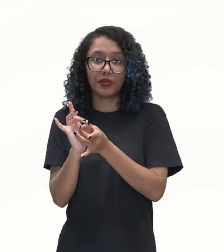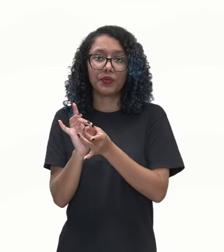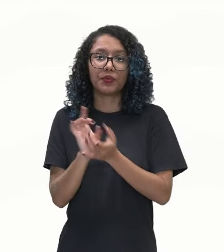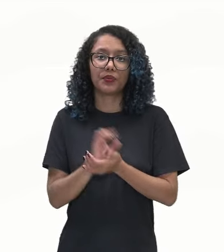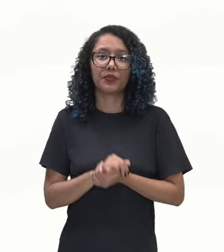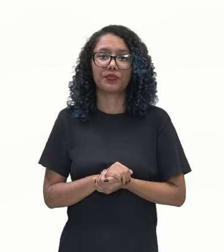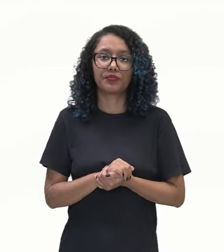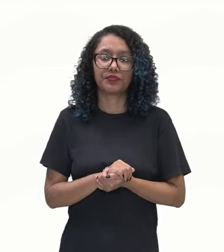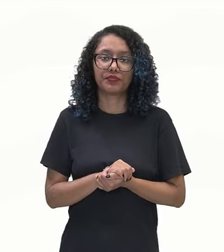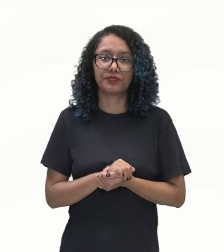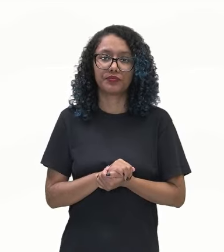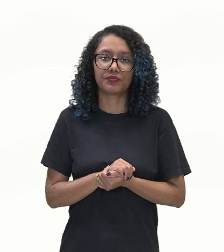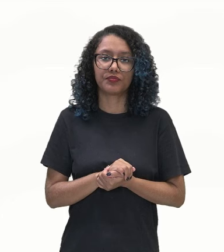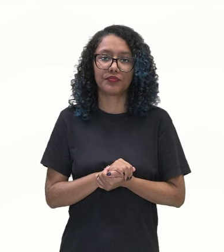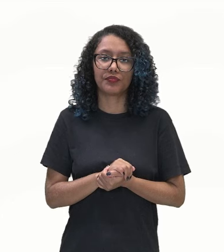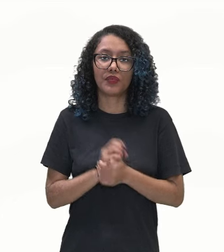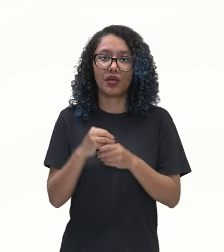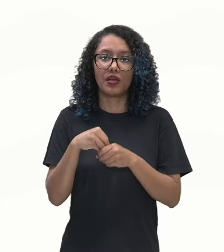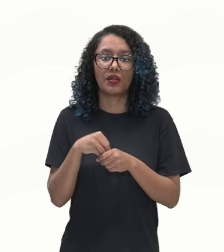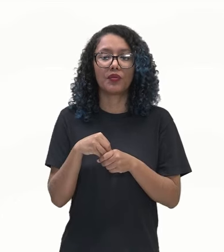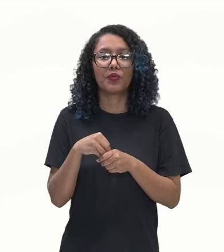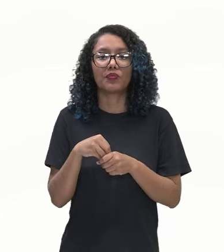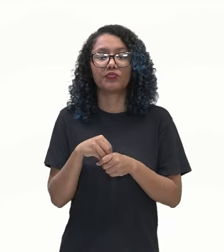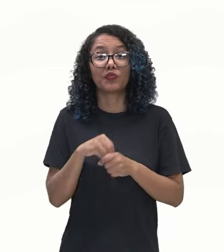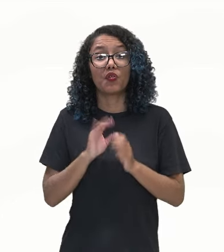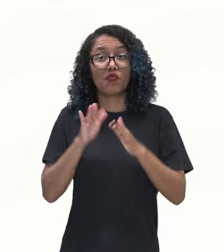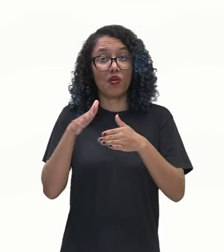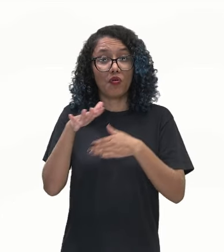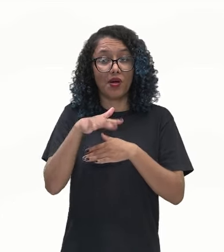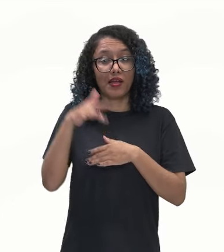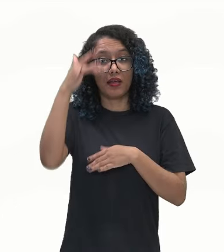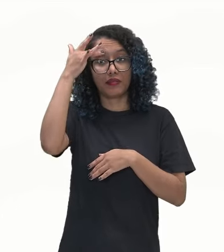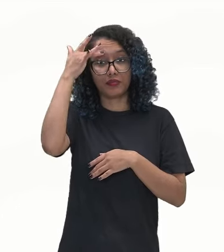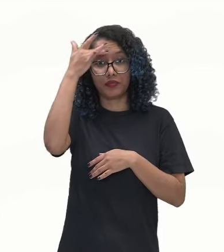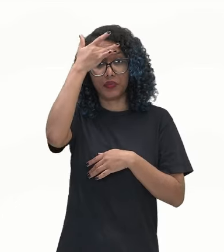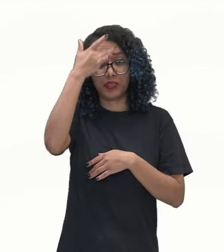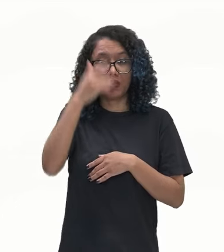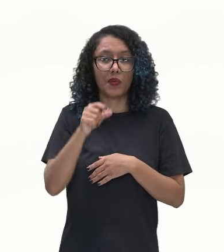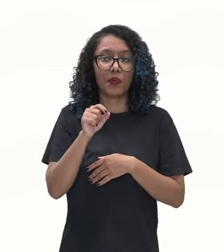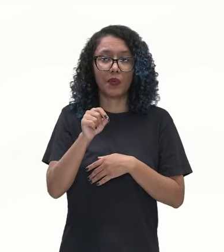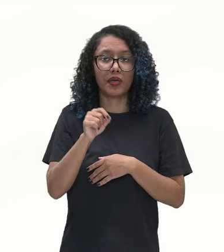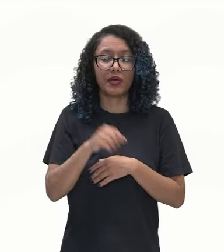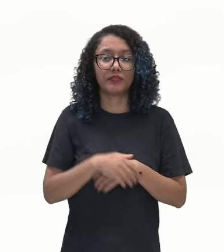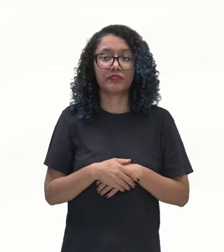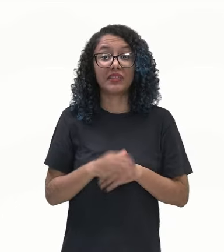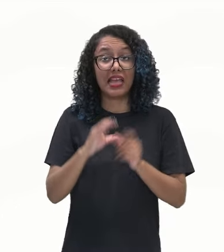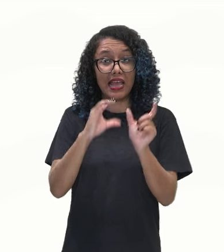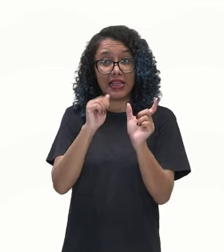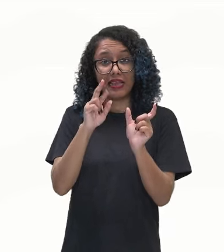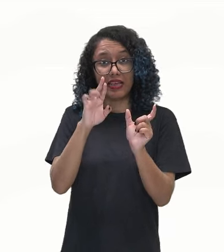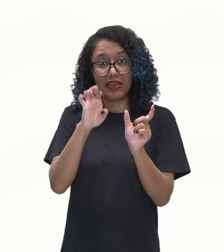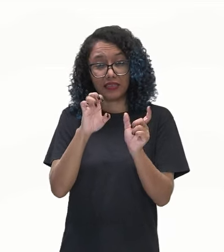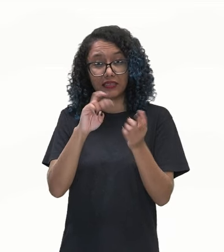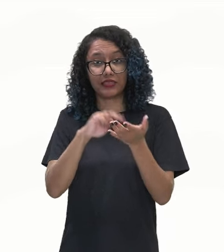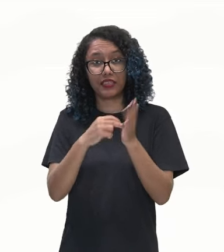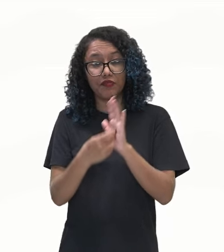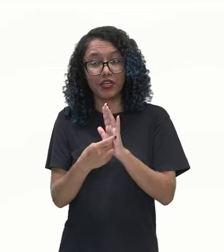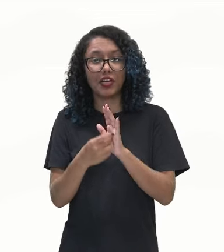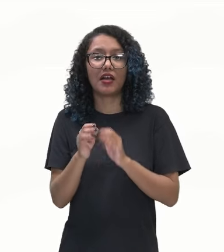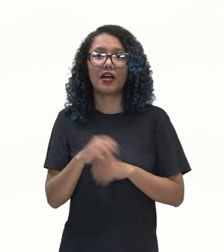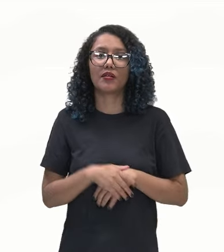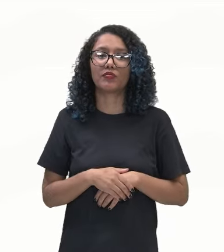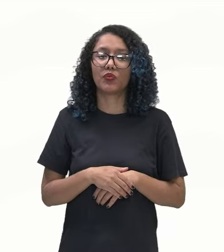nesse caso aqui, em saúde mental, care, quer dizer cuidado, né? Toma cuidado, dar,